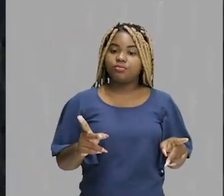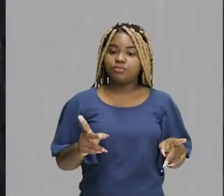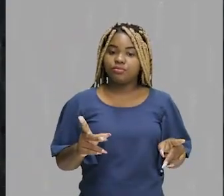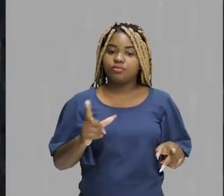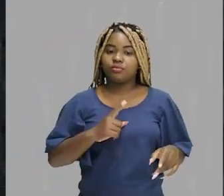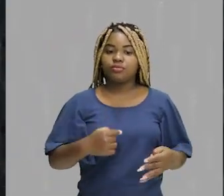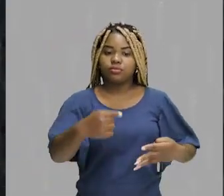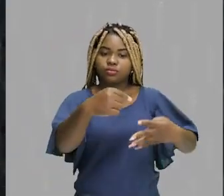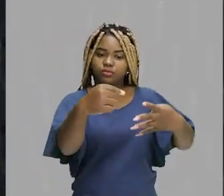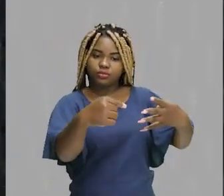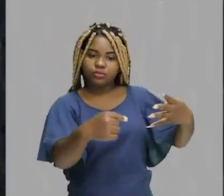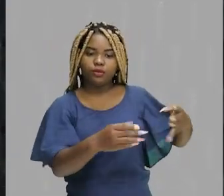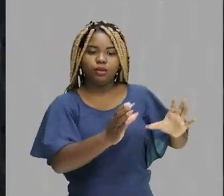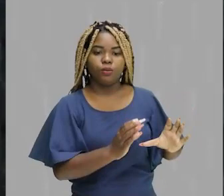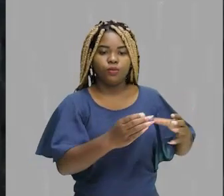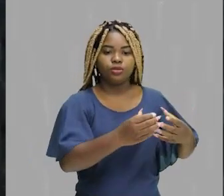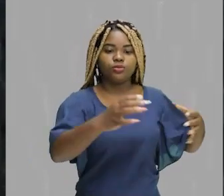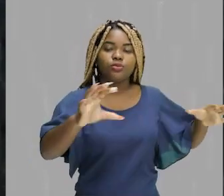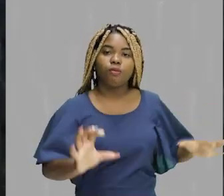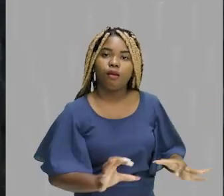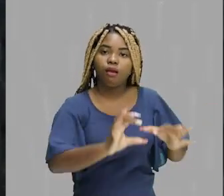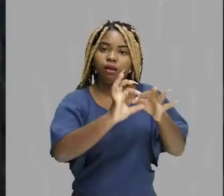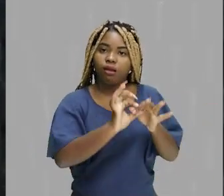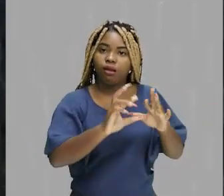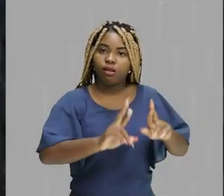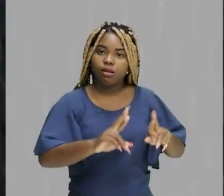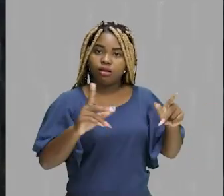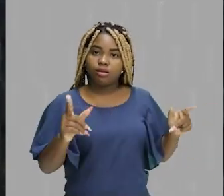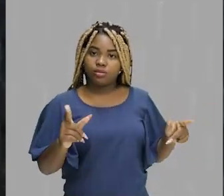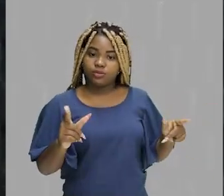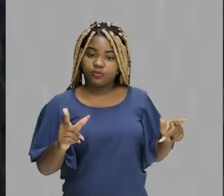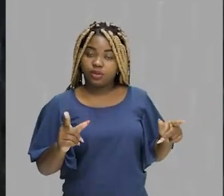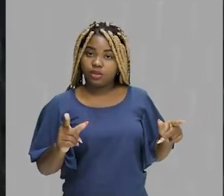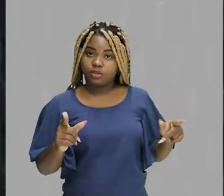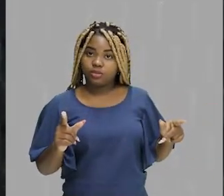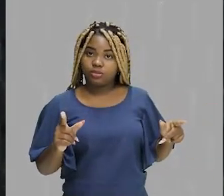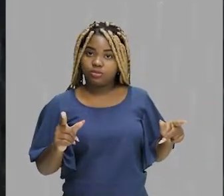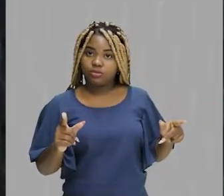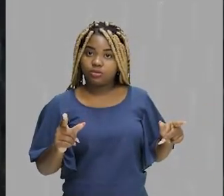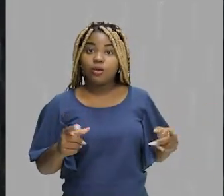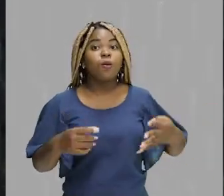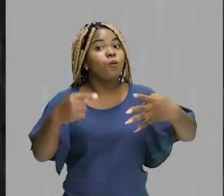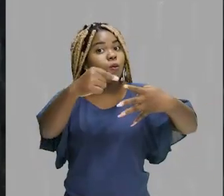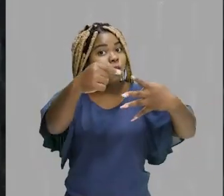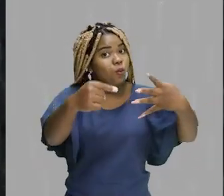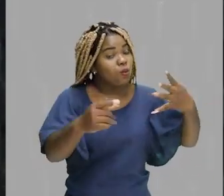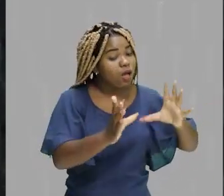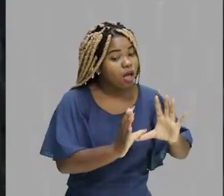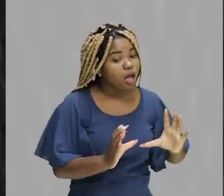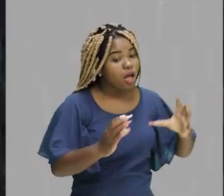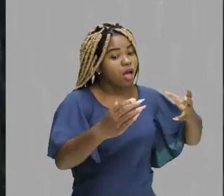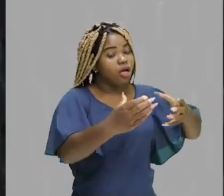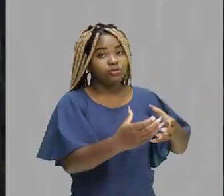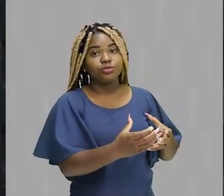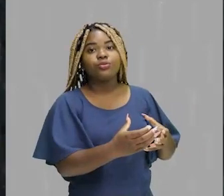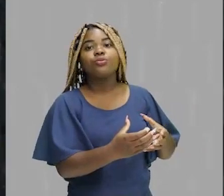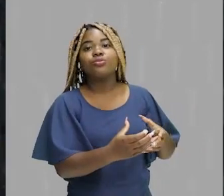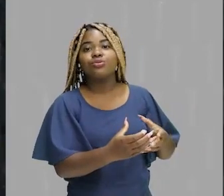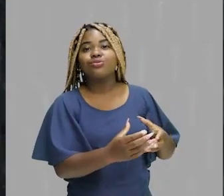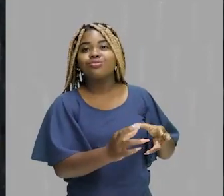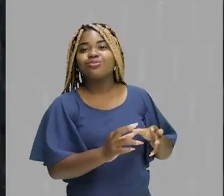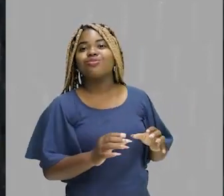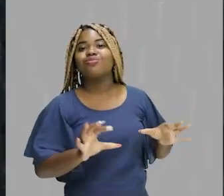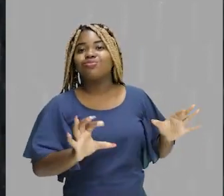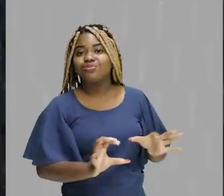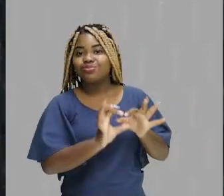4 grupos ligantes diferentes entre si. Olha só, turma, 4 grupos ligantes diferentes